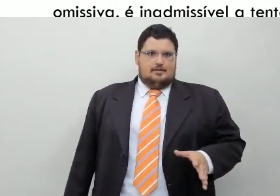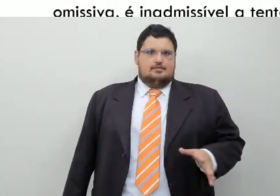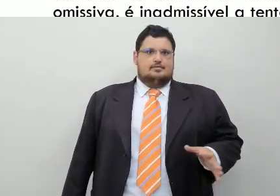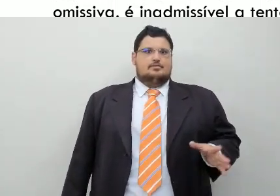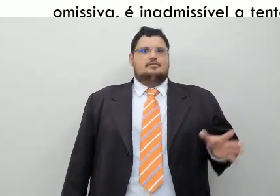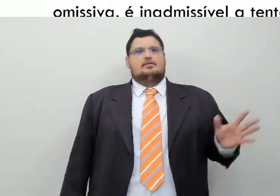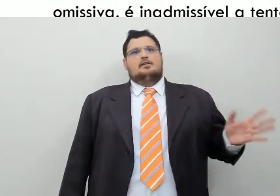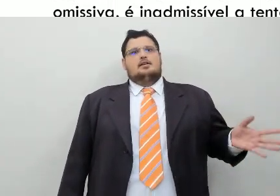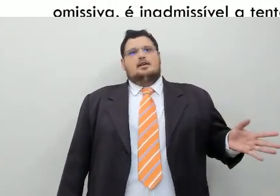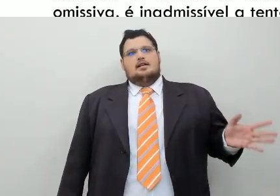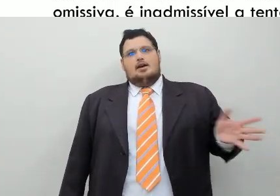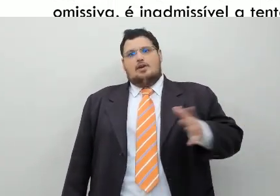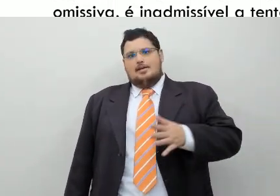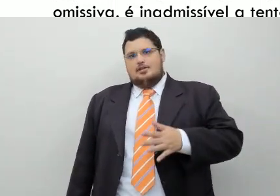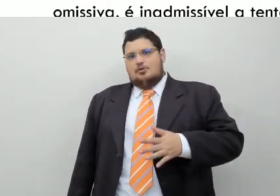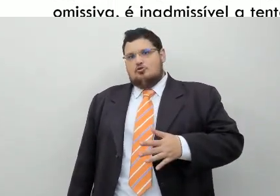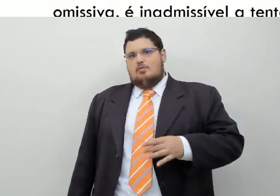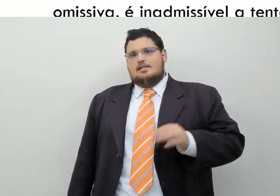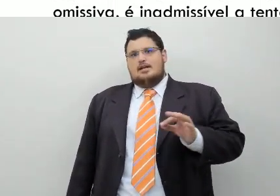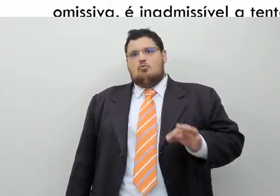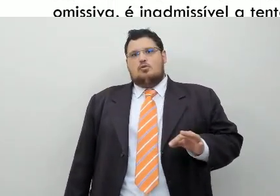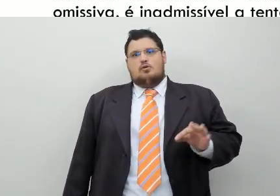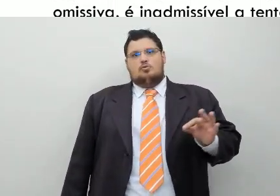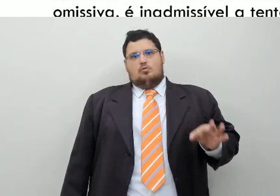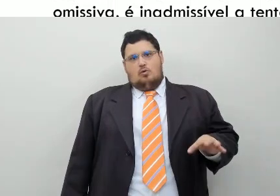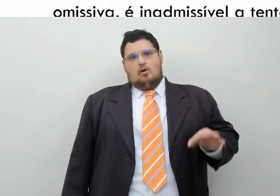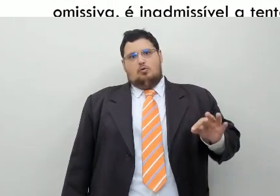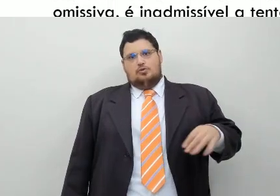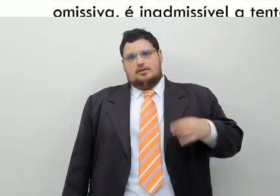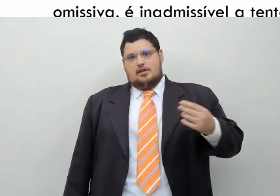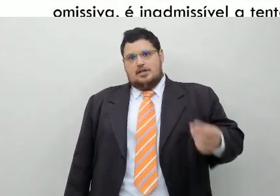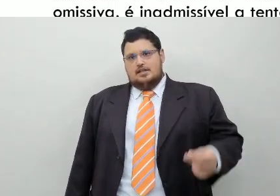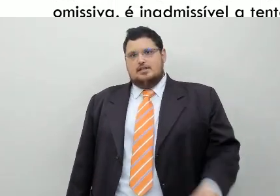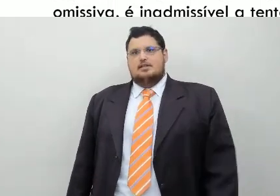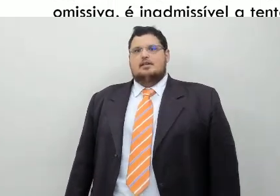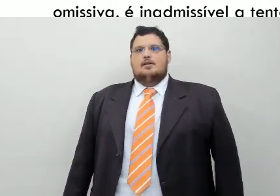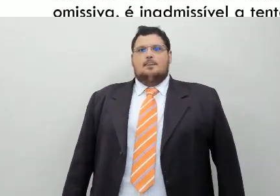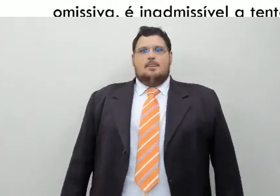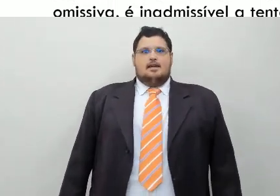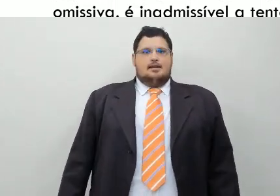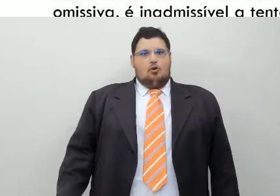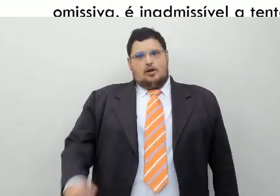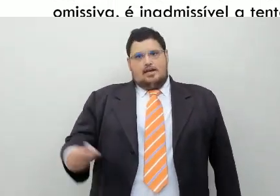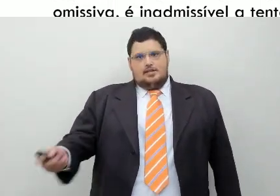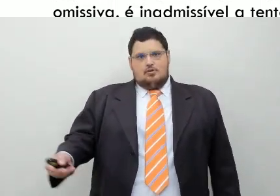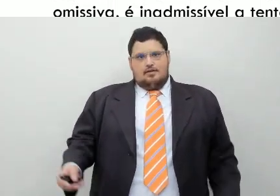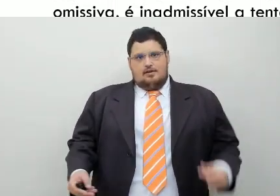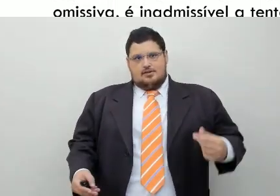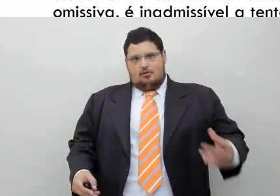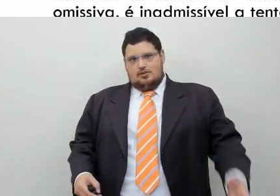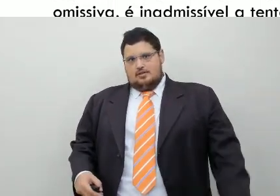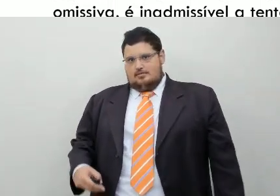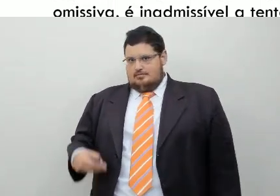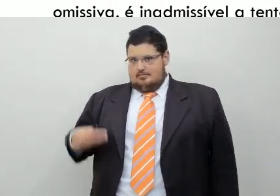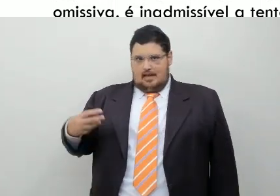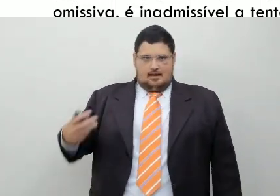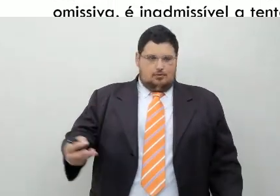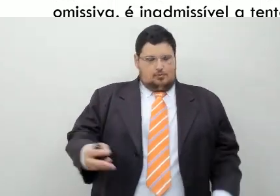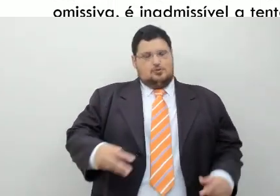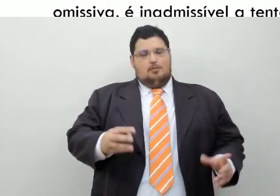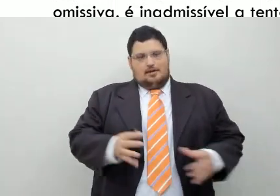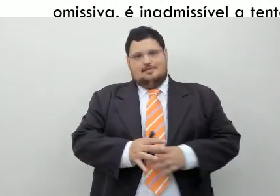tentativa. O crime atinge sua consumação com a conduta do agente que coloca em risco a vida ou a saúde.